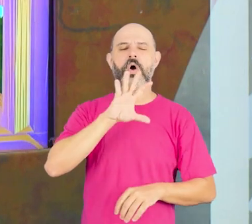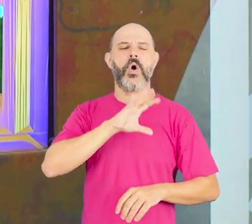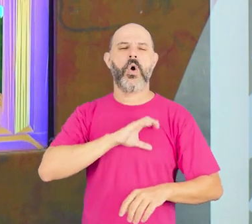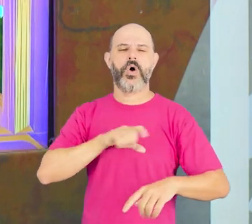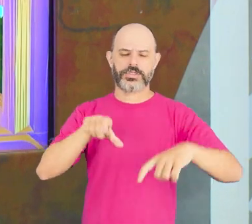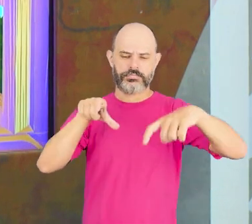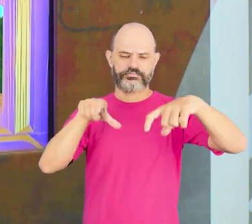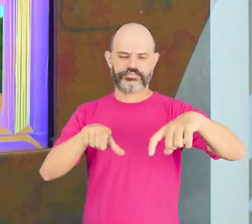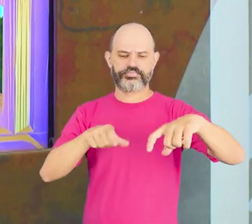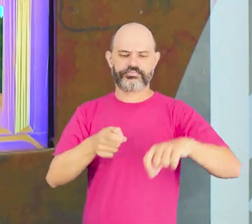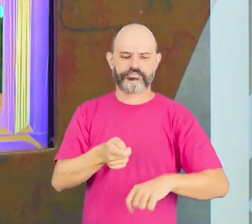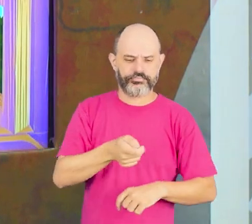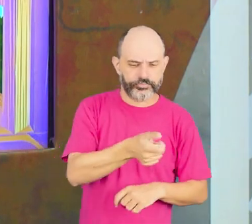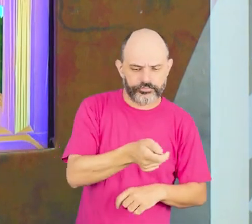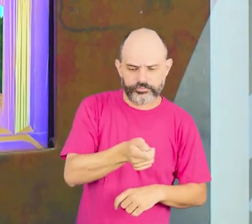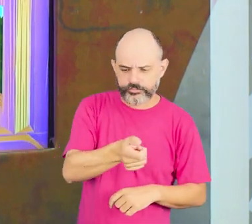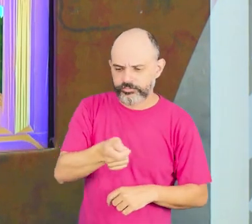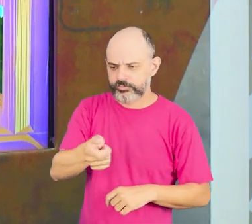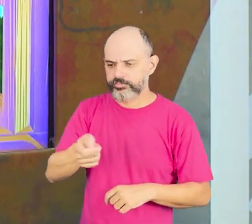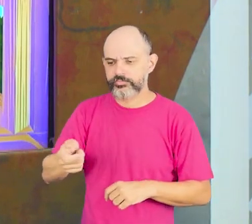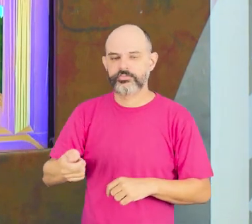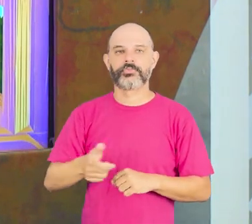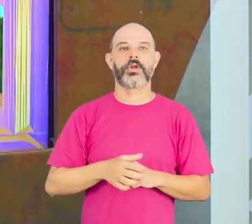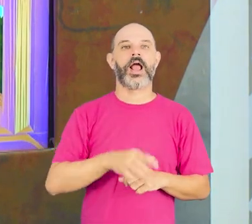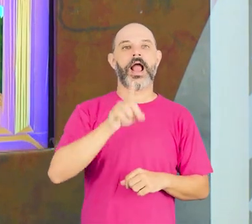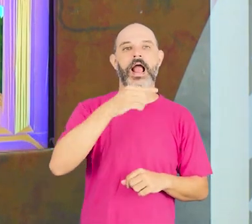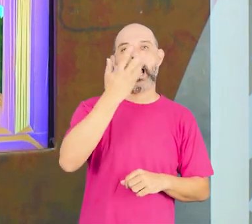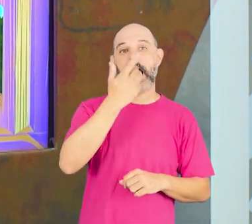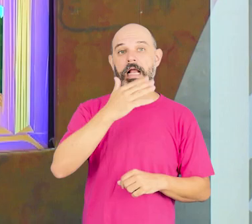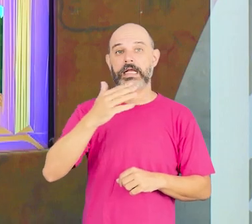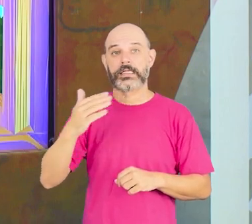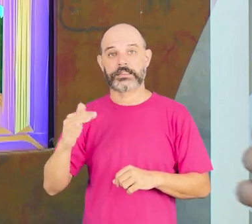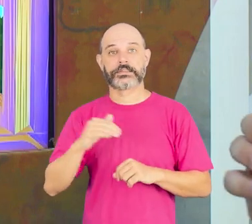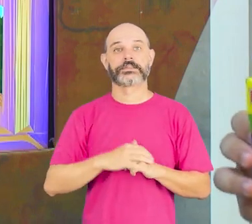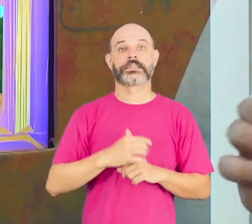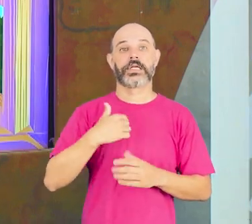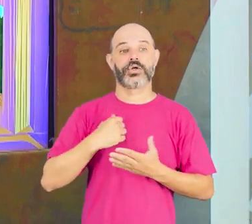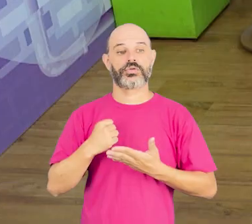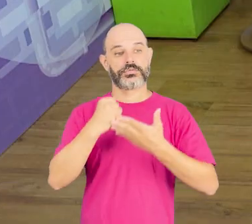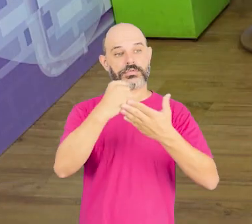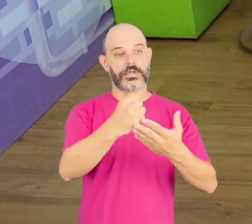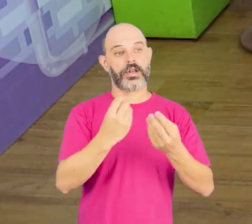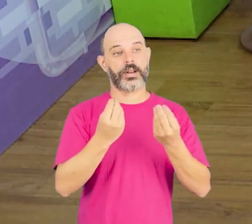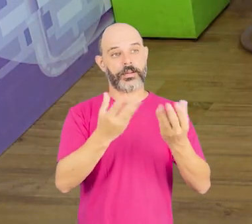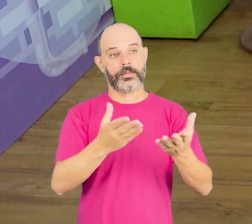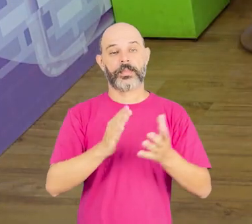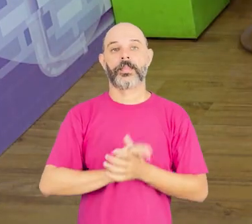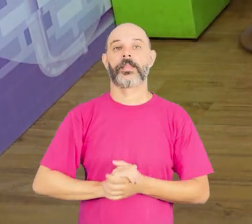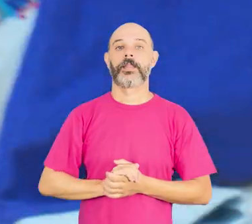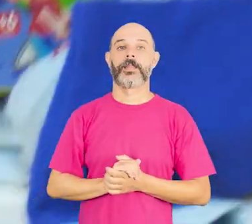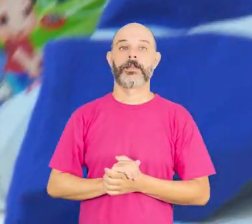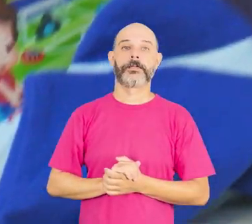futebol de botão. É uma criança muito precoce. E eu vou levar para ele.